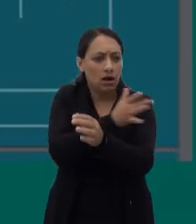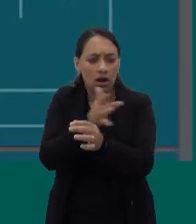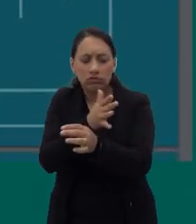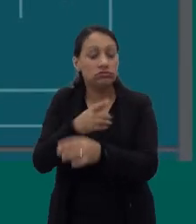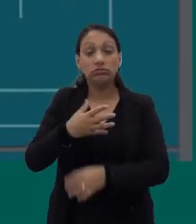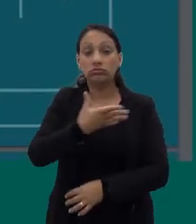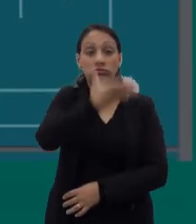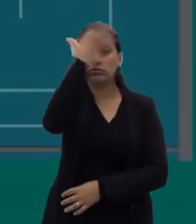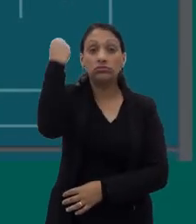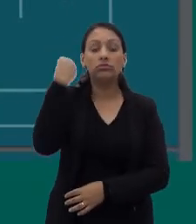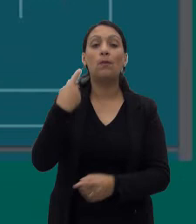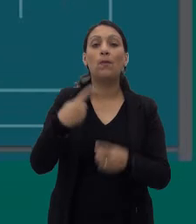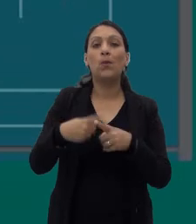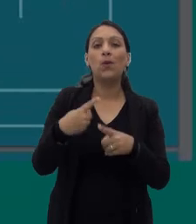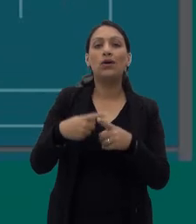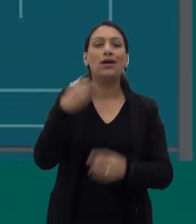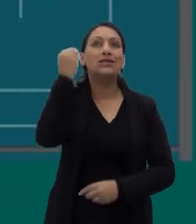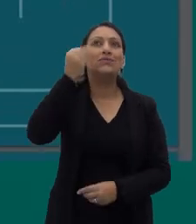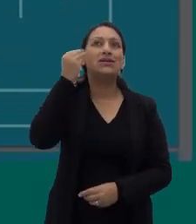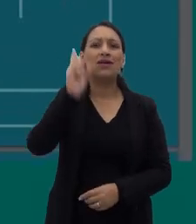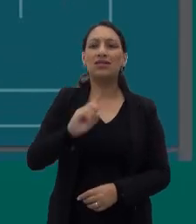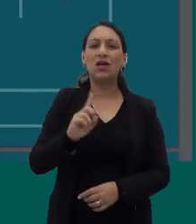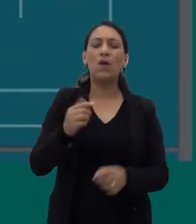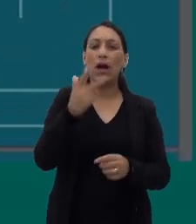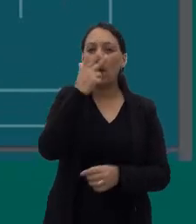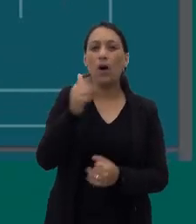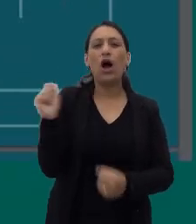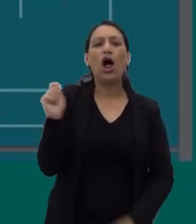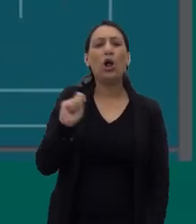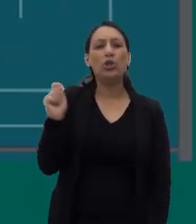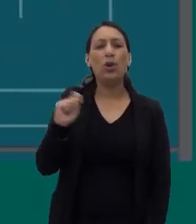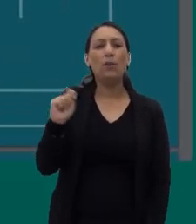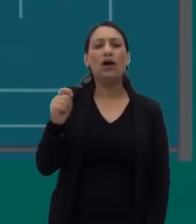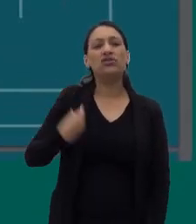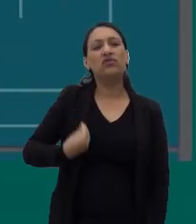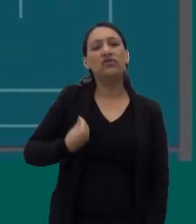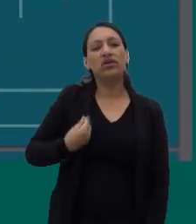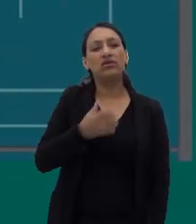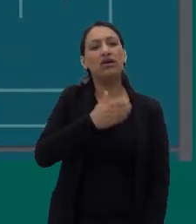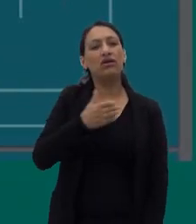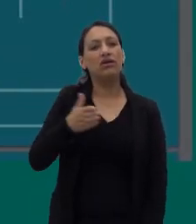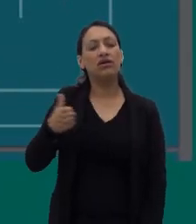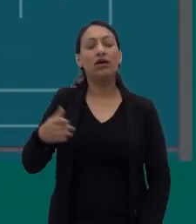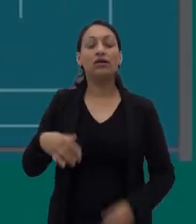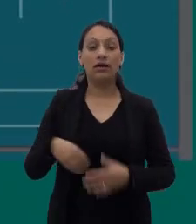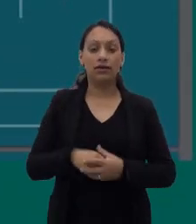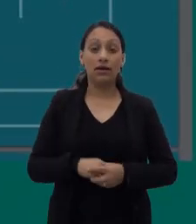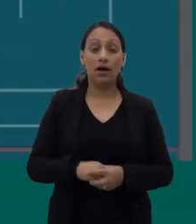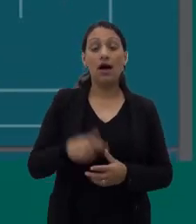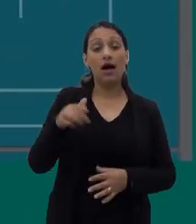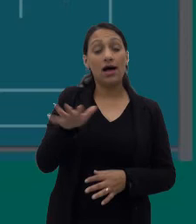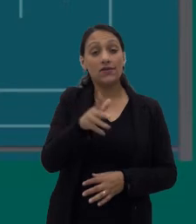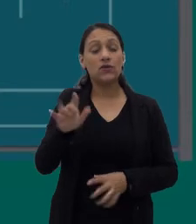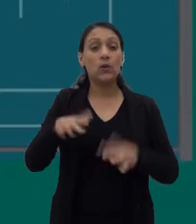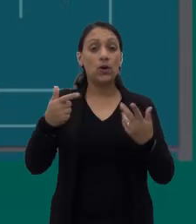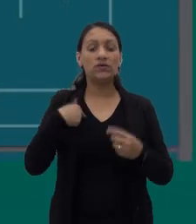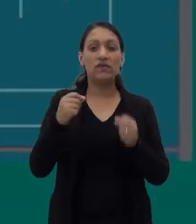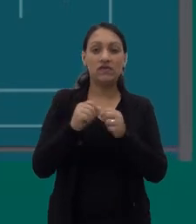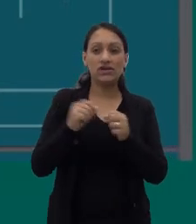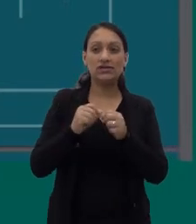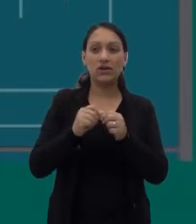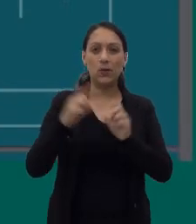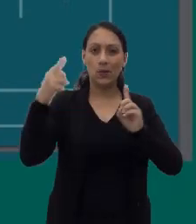te marca como uma experiência. Tu tá vivendo num automático. Lá no hospital, às vezes, quando tu vai fazer um atendimento de uma pessoa